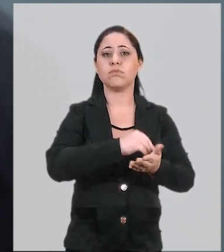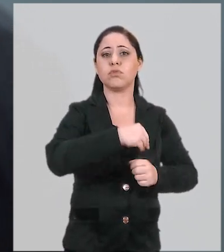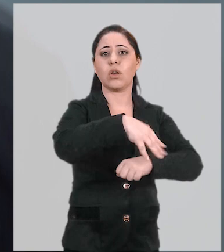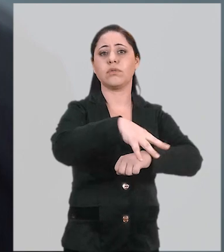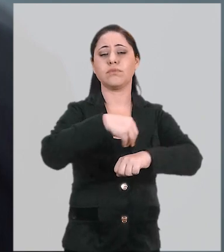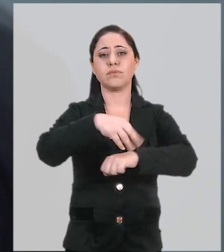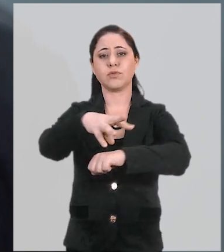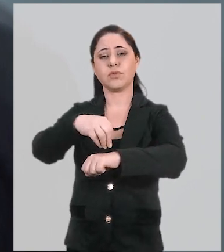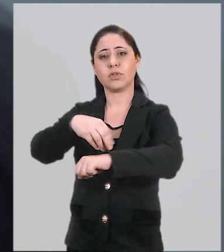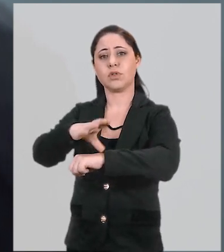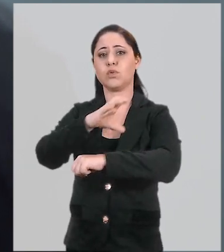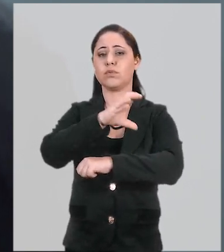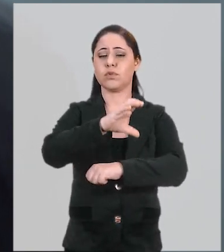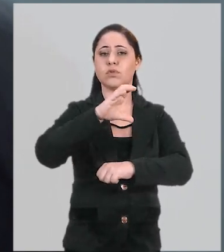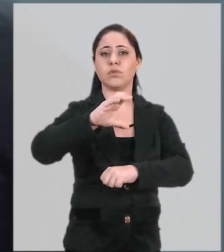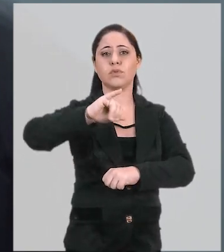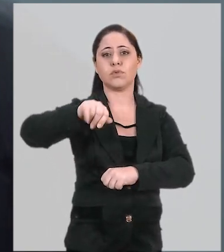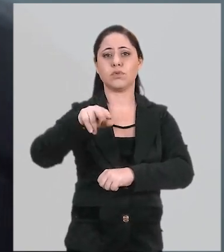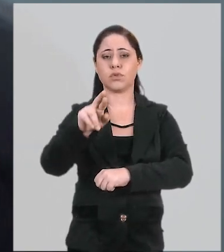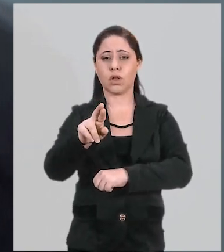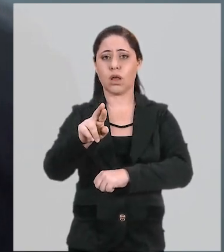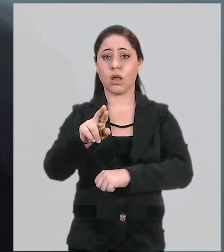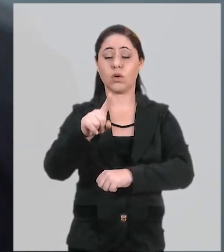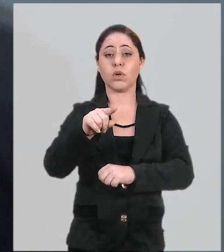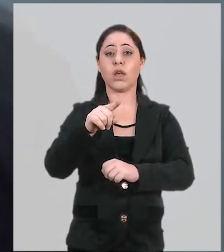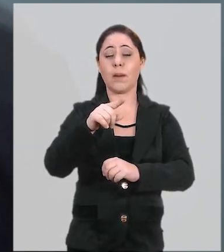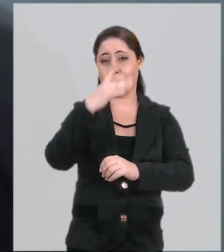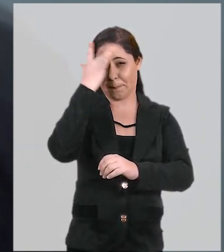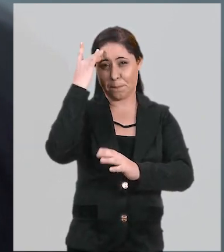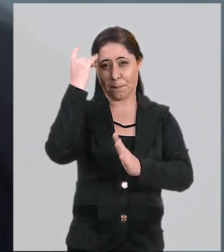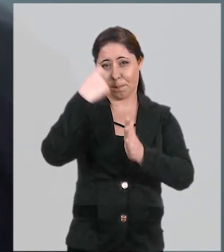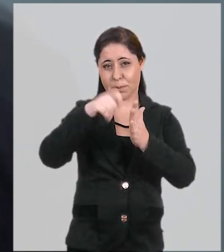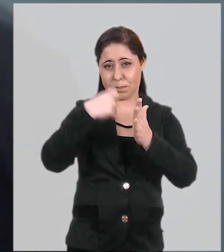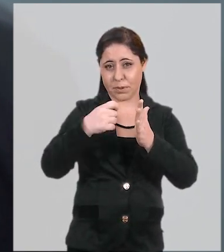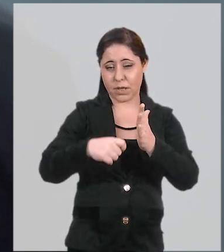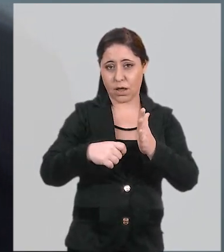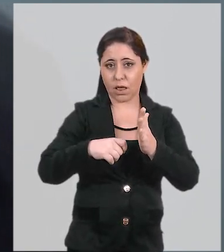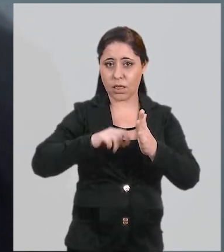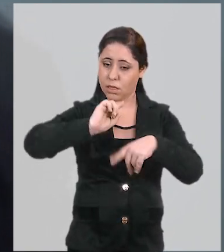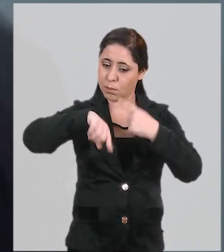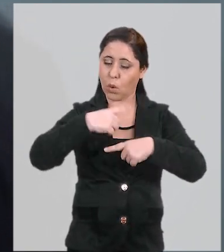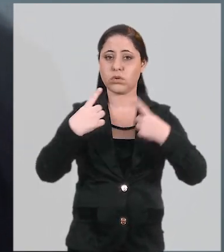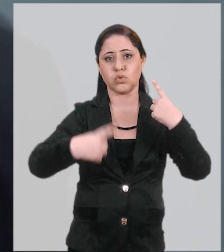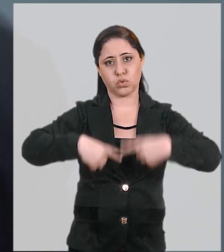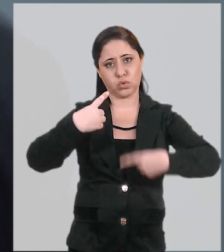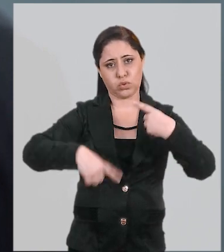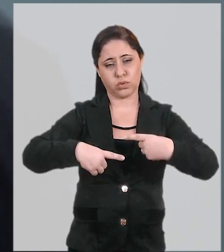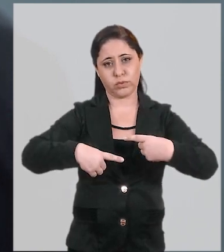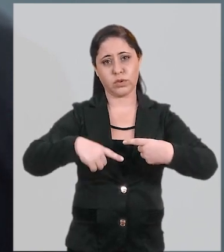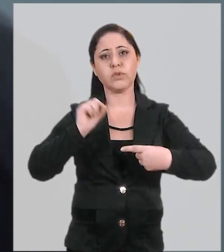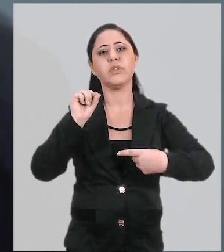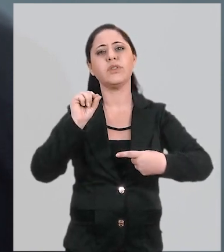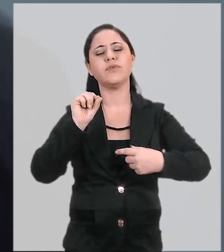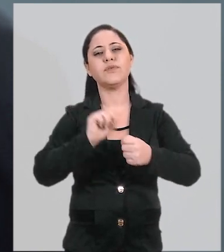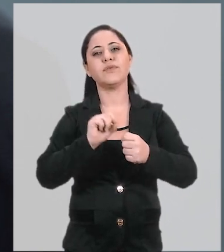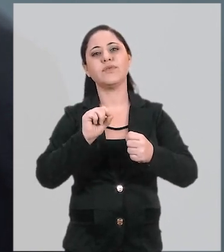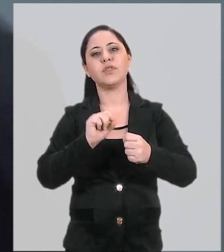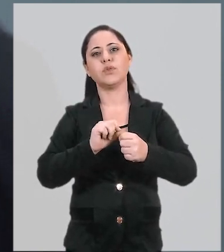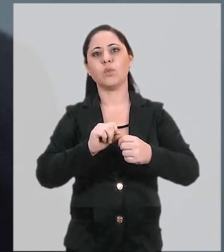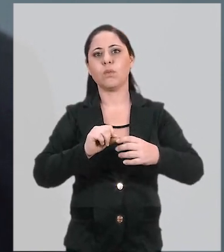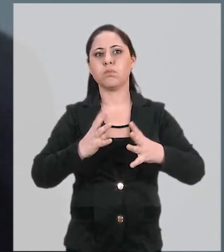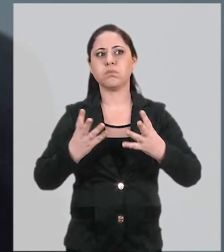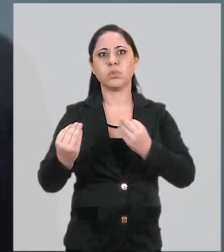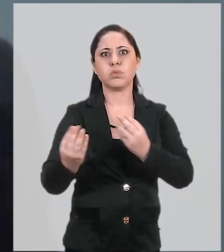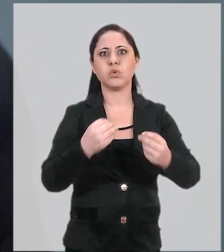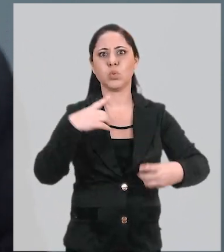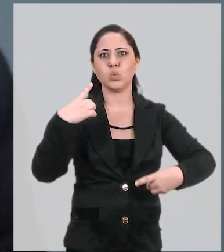e Justiça. Lá, obviamente, ela é direcionada por um relator, e aí vem então as discussões. E nisso, a gente tem feito grandes